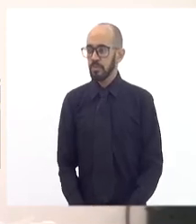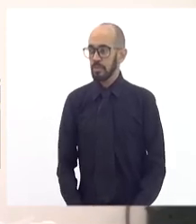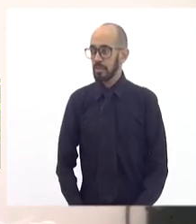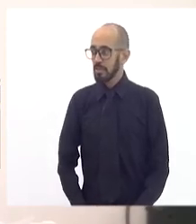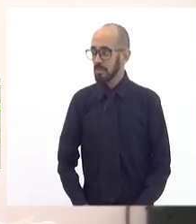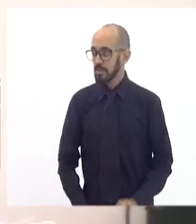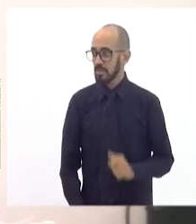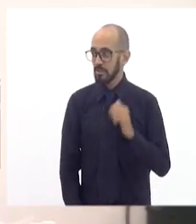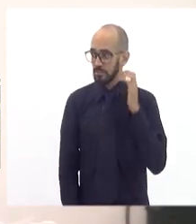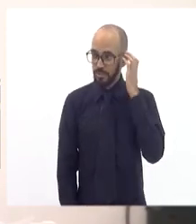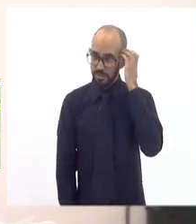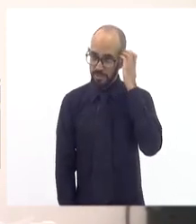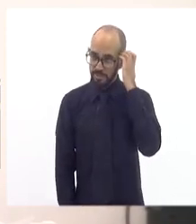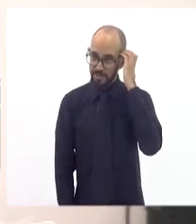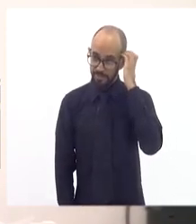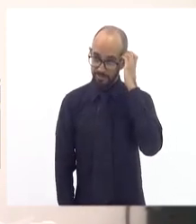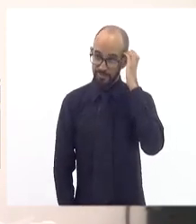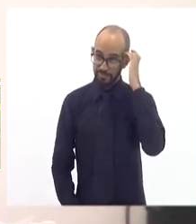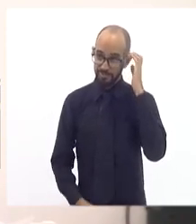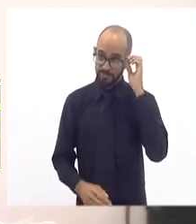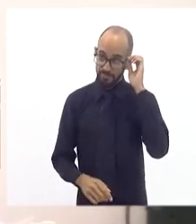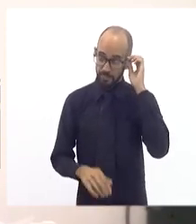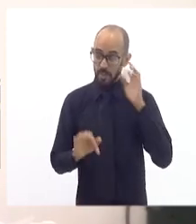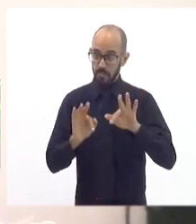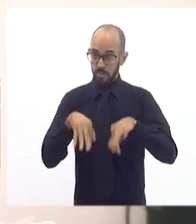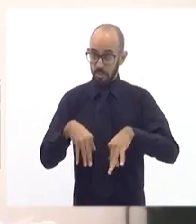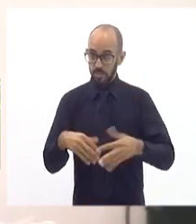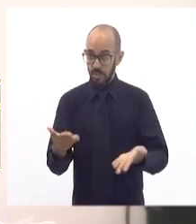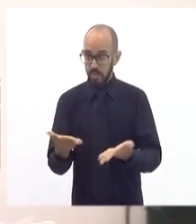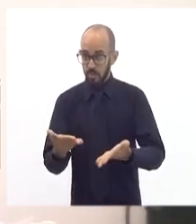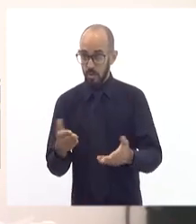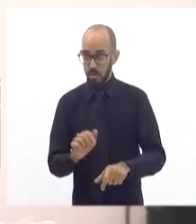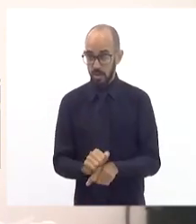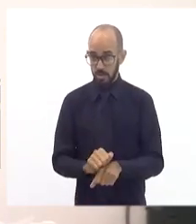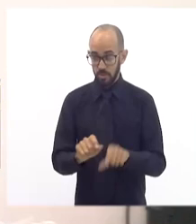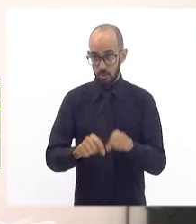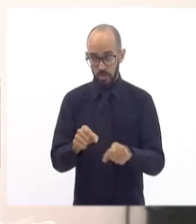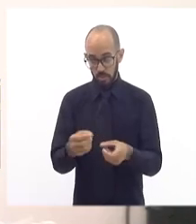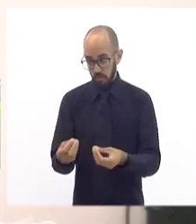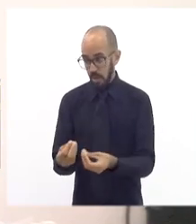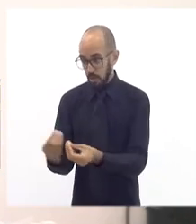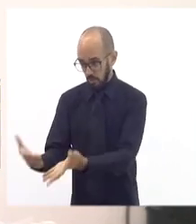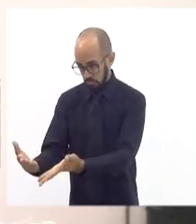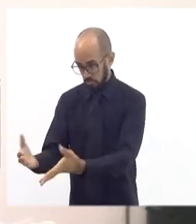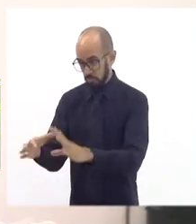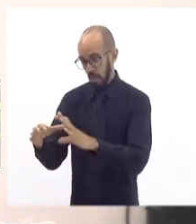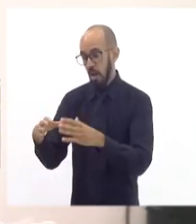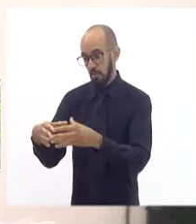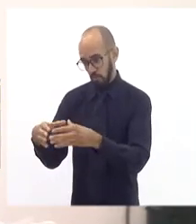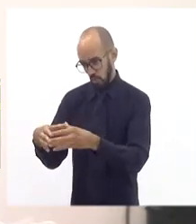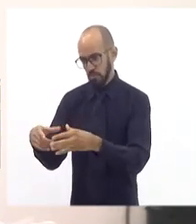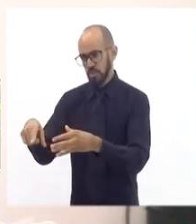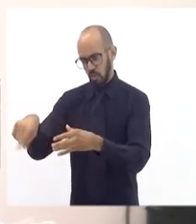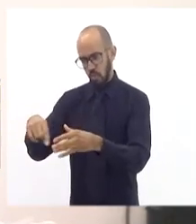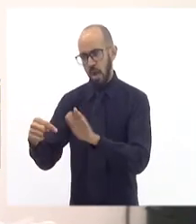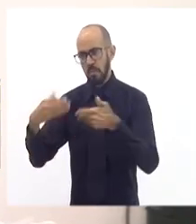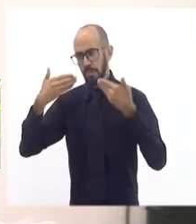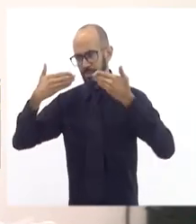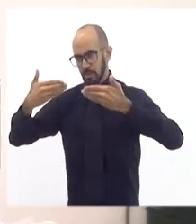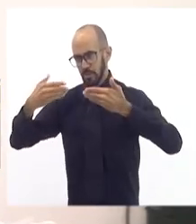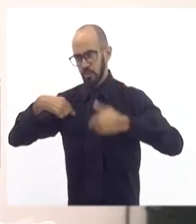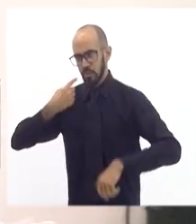Oi e para finalizar eu coloco à disposição da comissão apresentação e nós temos